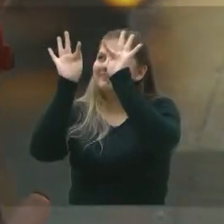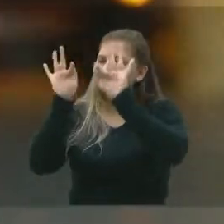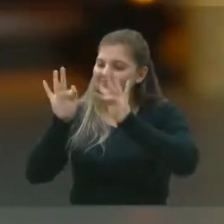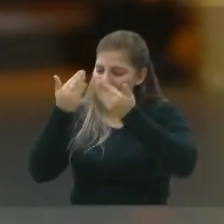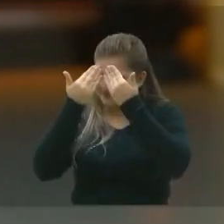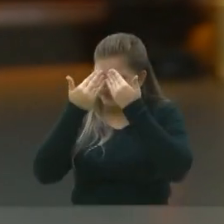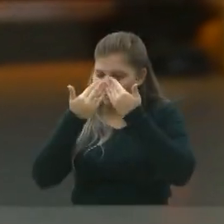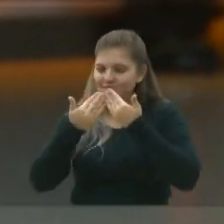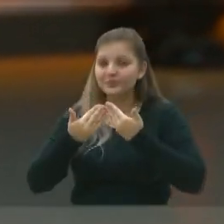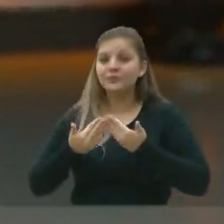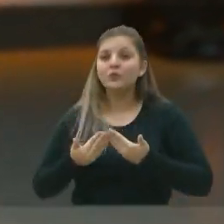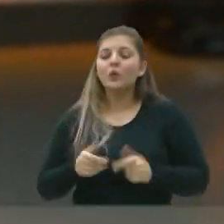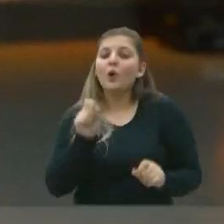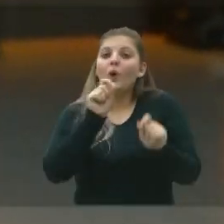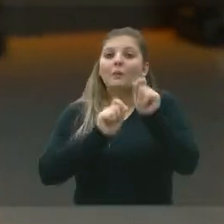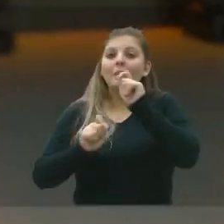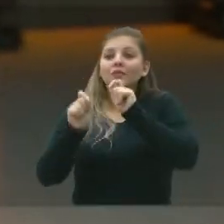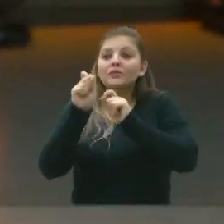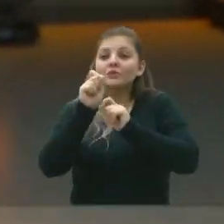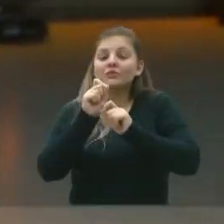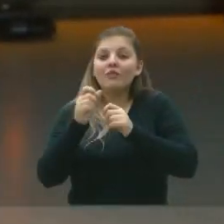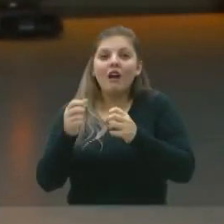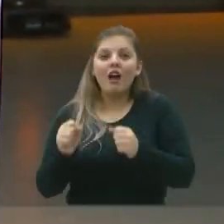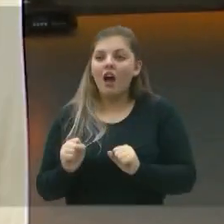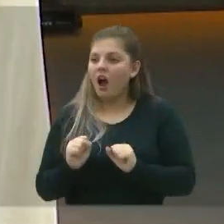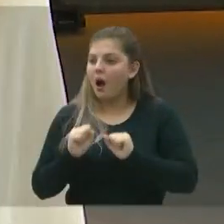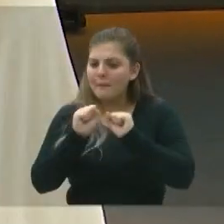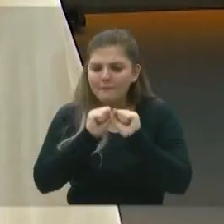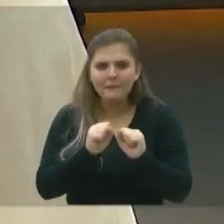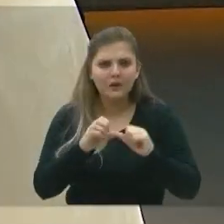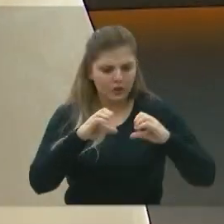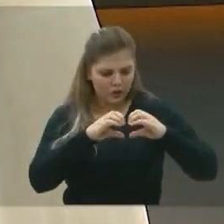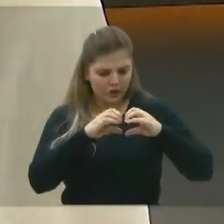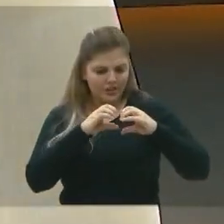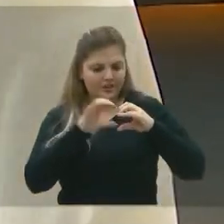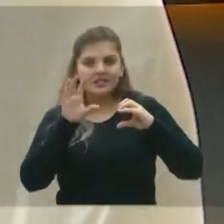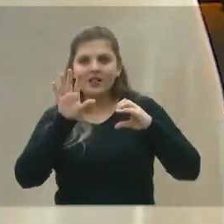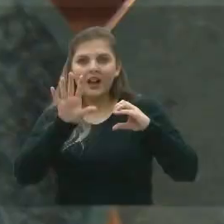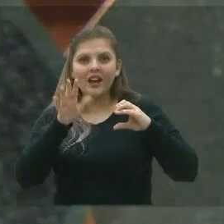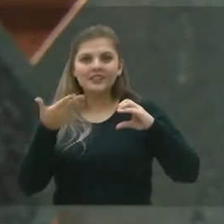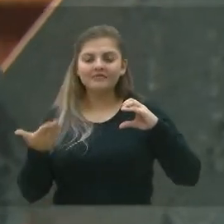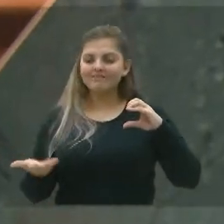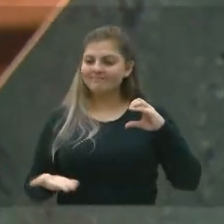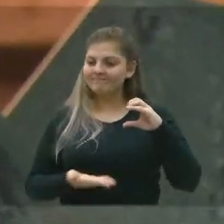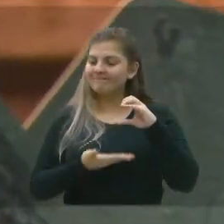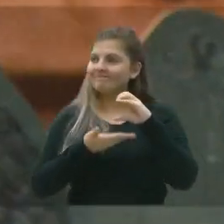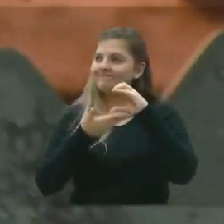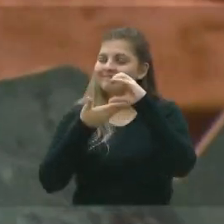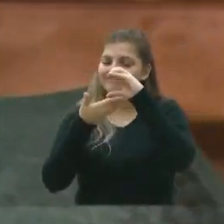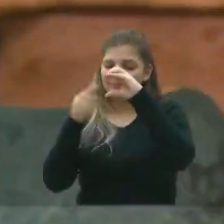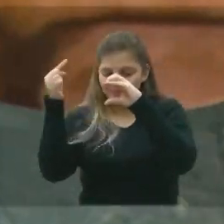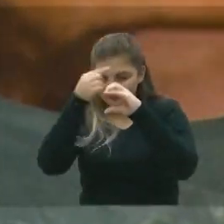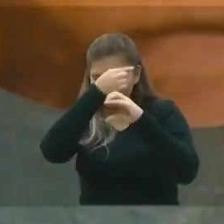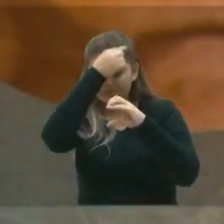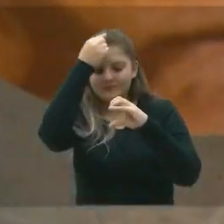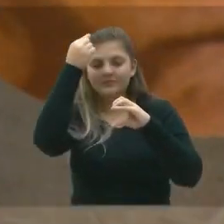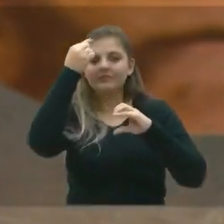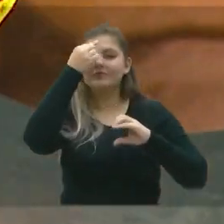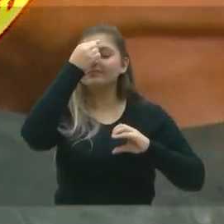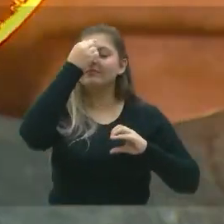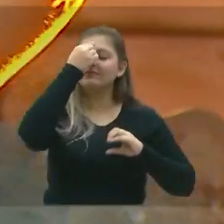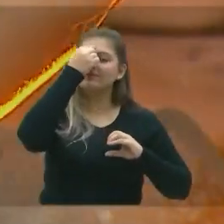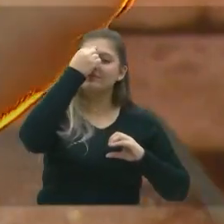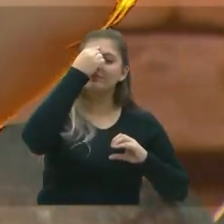coração assim? Como pode um coração assim? Prepare seu coração pra receber o reino. Coração